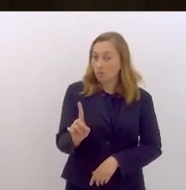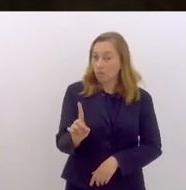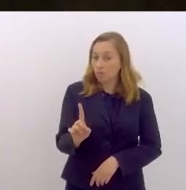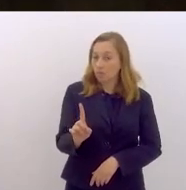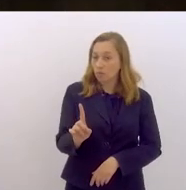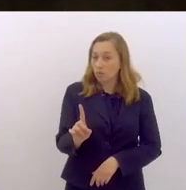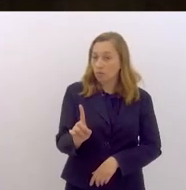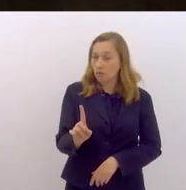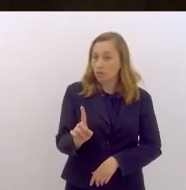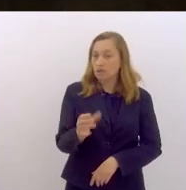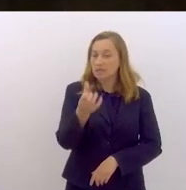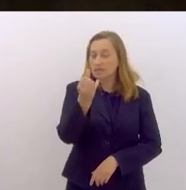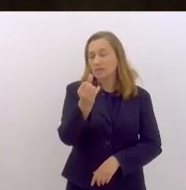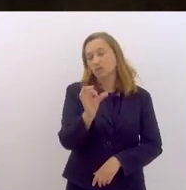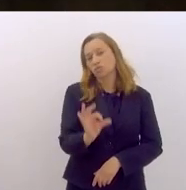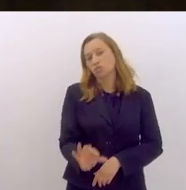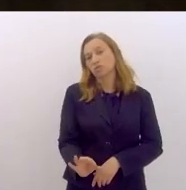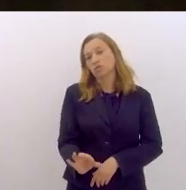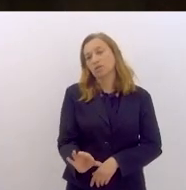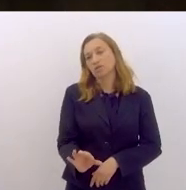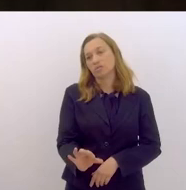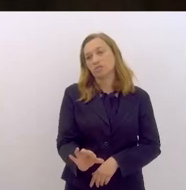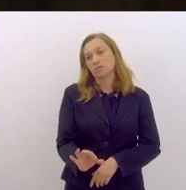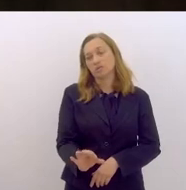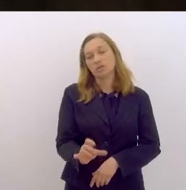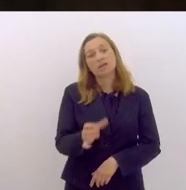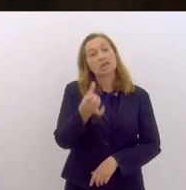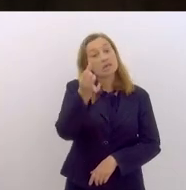e não 6%,